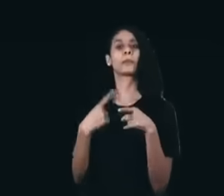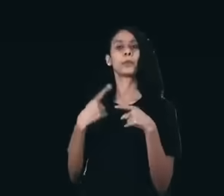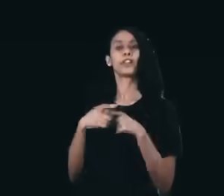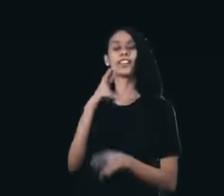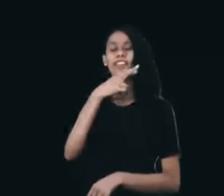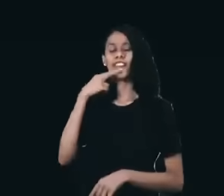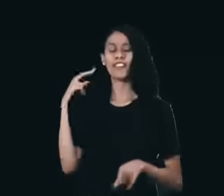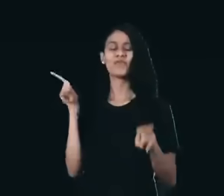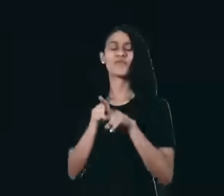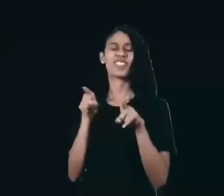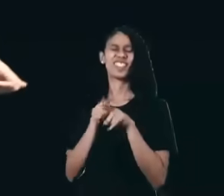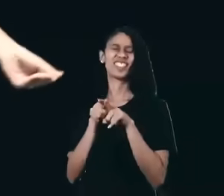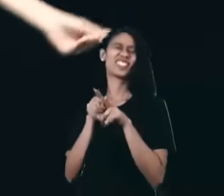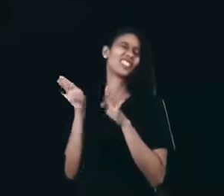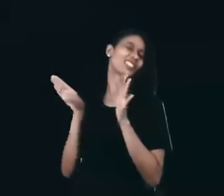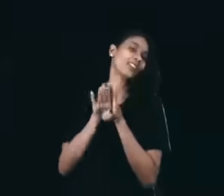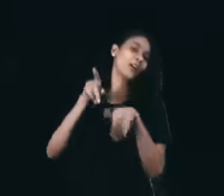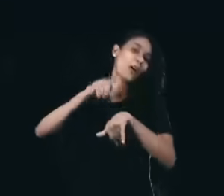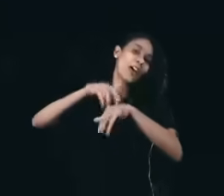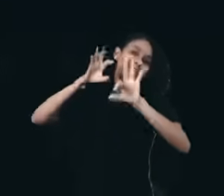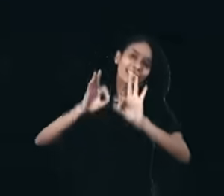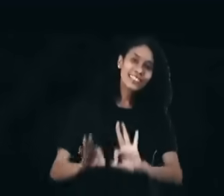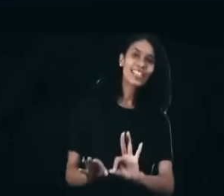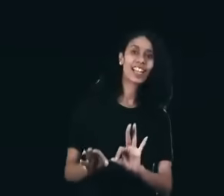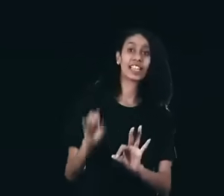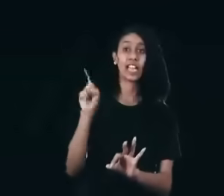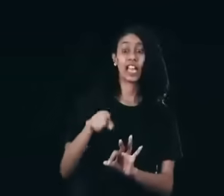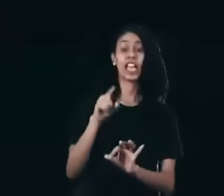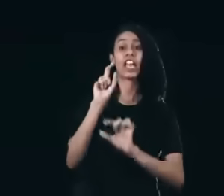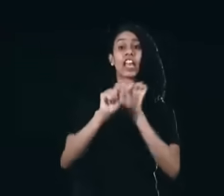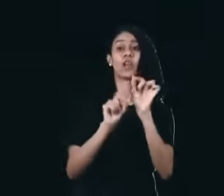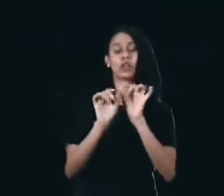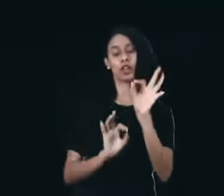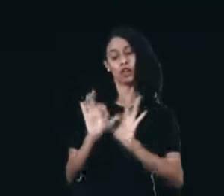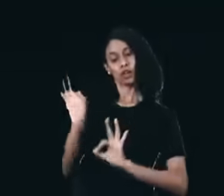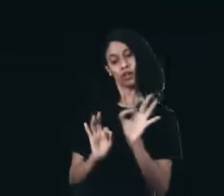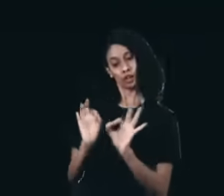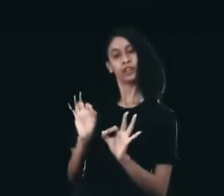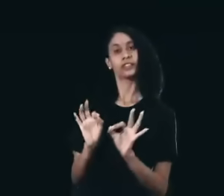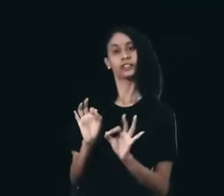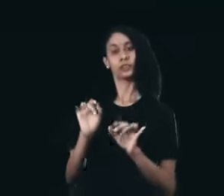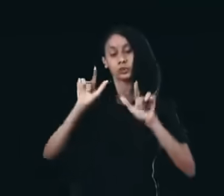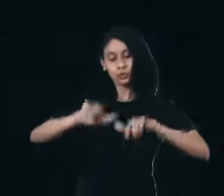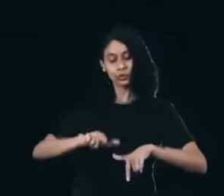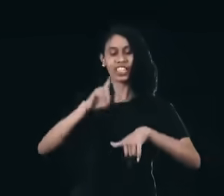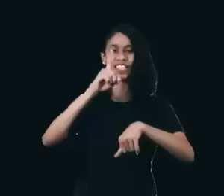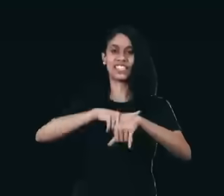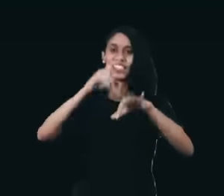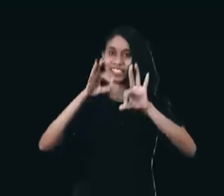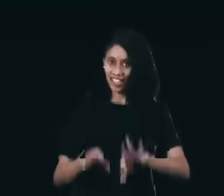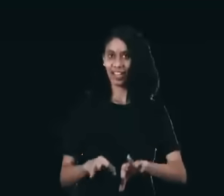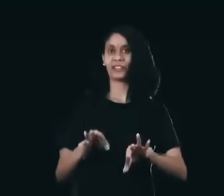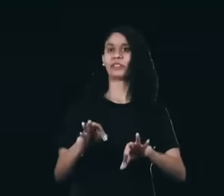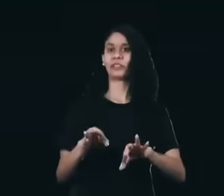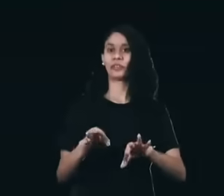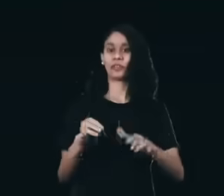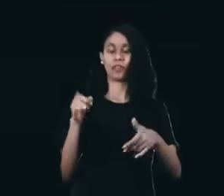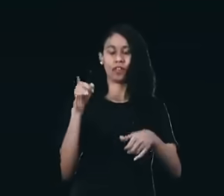Rebeca também estava lá. Rebeca é a figura da preparação. Ela estava no lugar certo, na hora